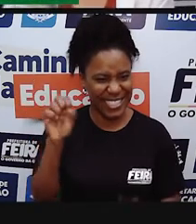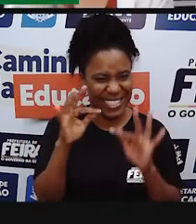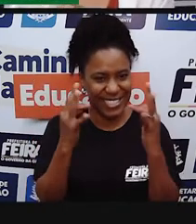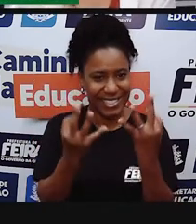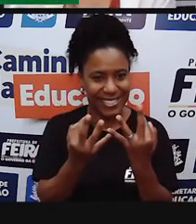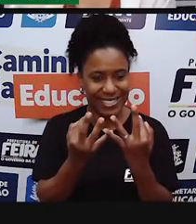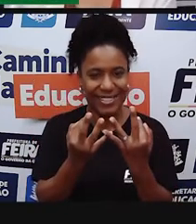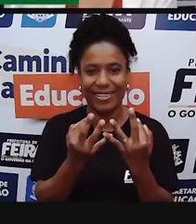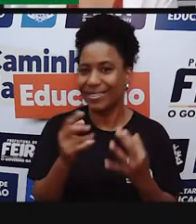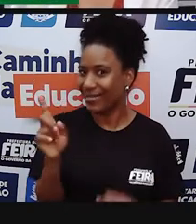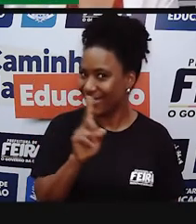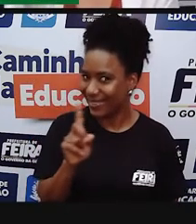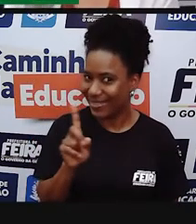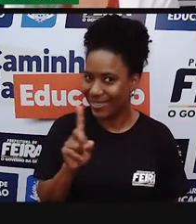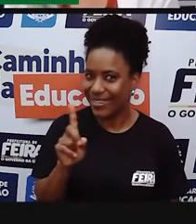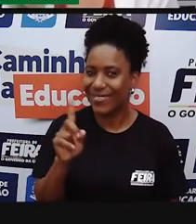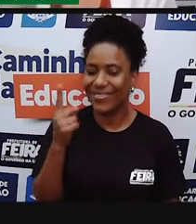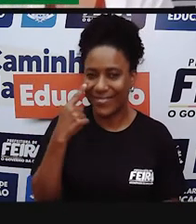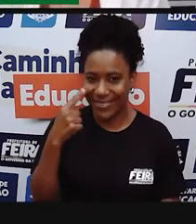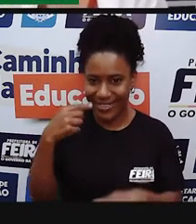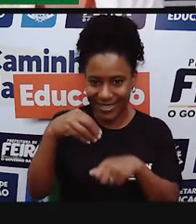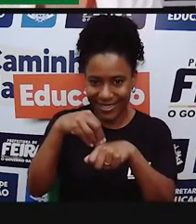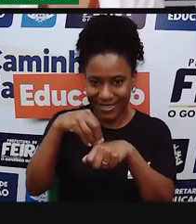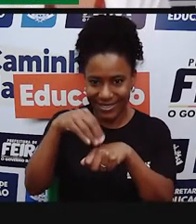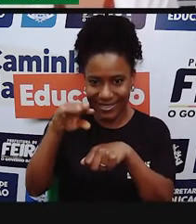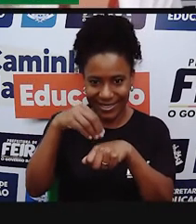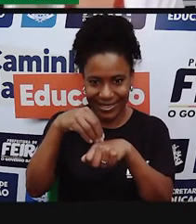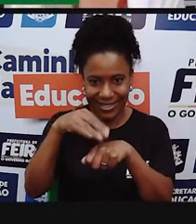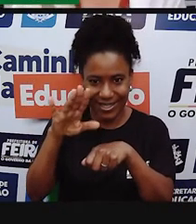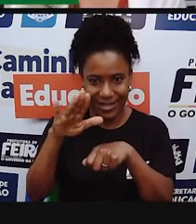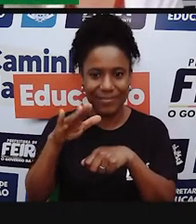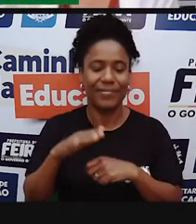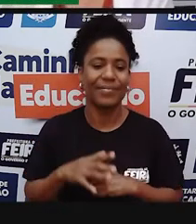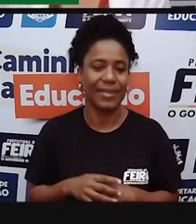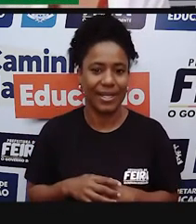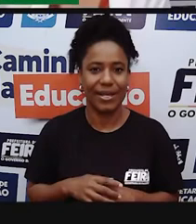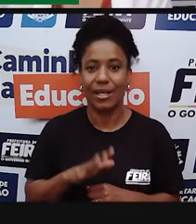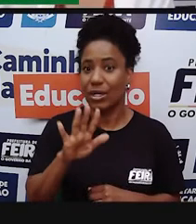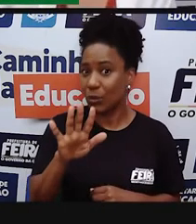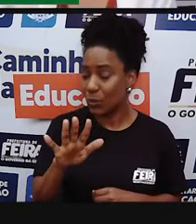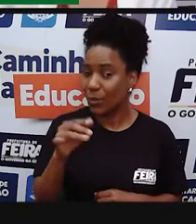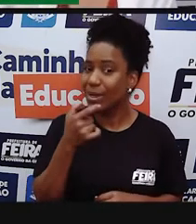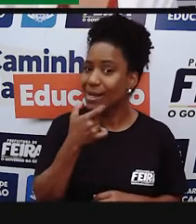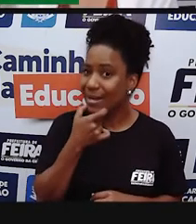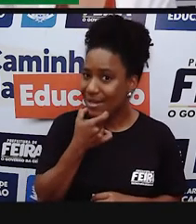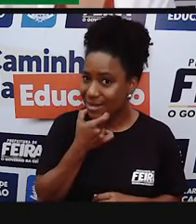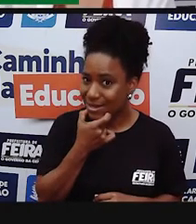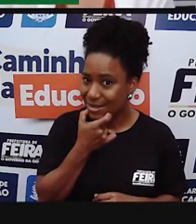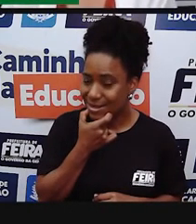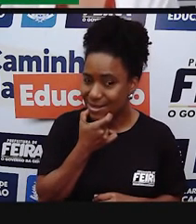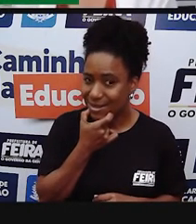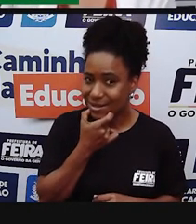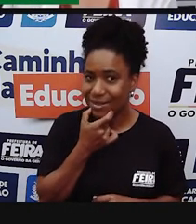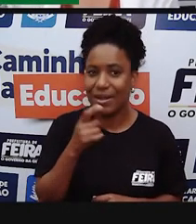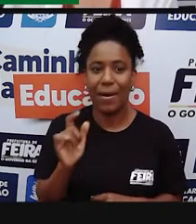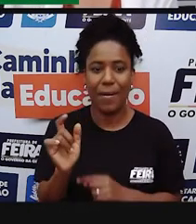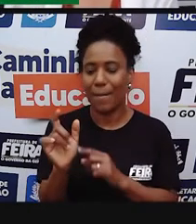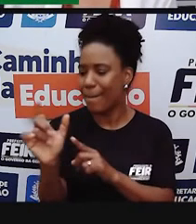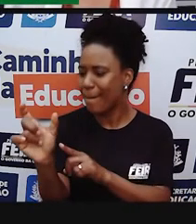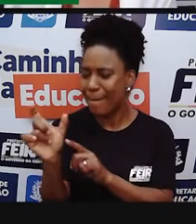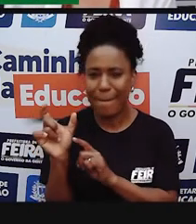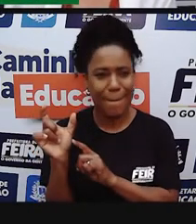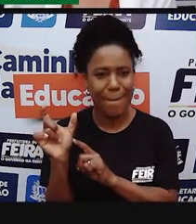se liga na dica no inglês existe Os palpites nós traduzimos como